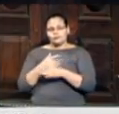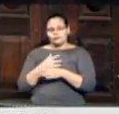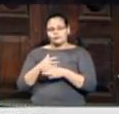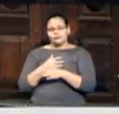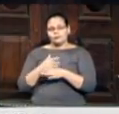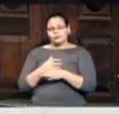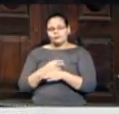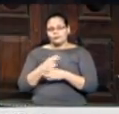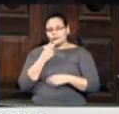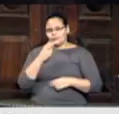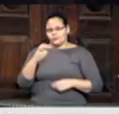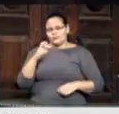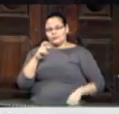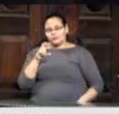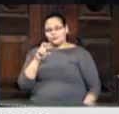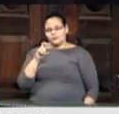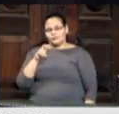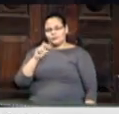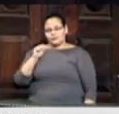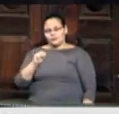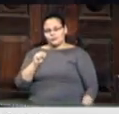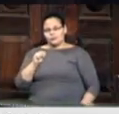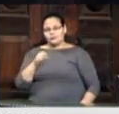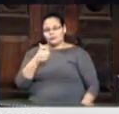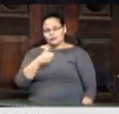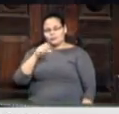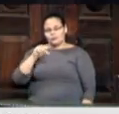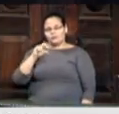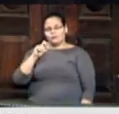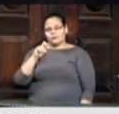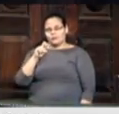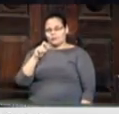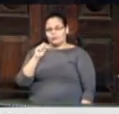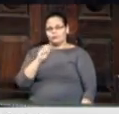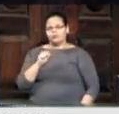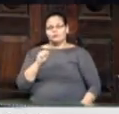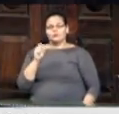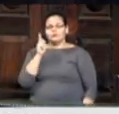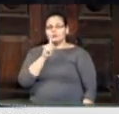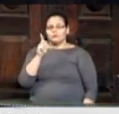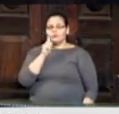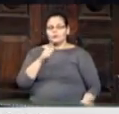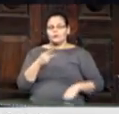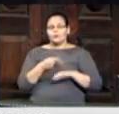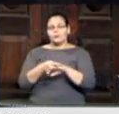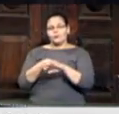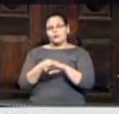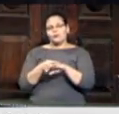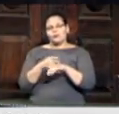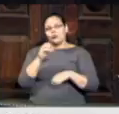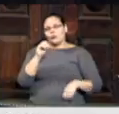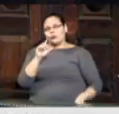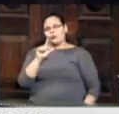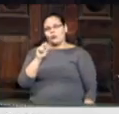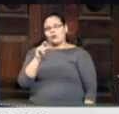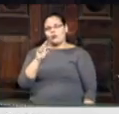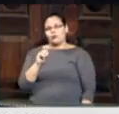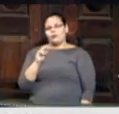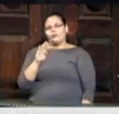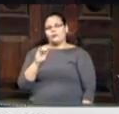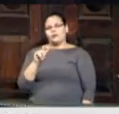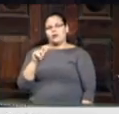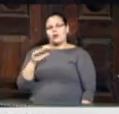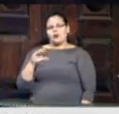há 58 anos, em 1958. Ganhou o Prêmio Olavo Bilac do Departamento de Cultura do Estado